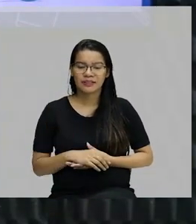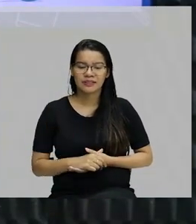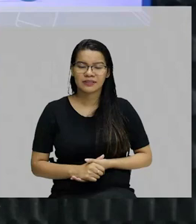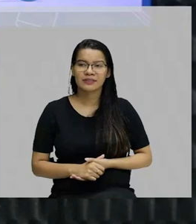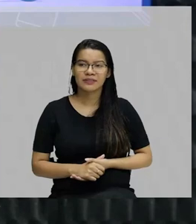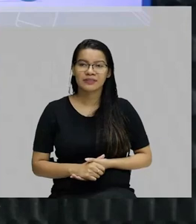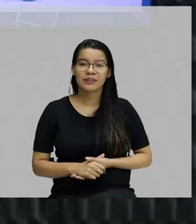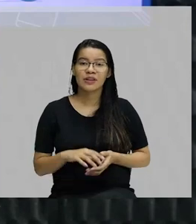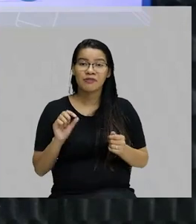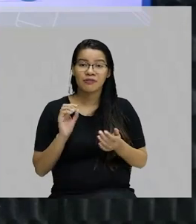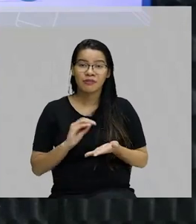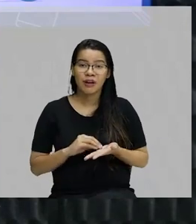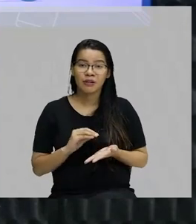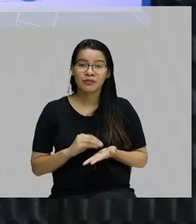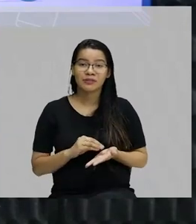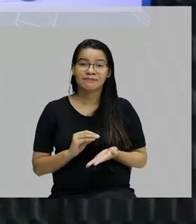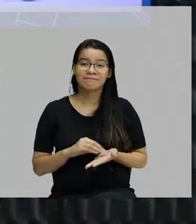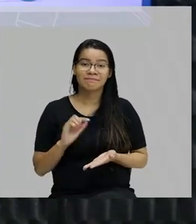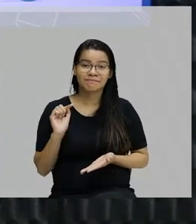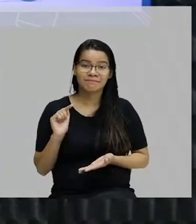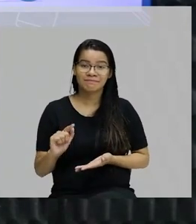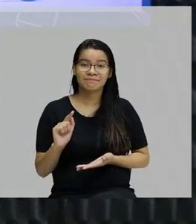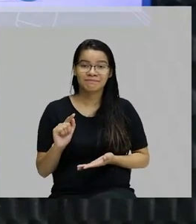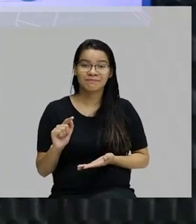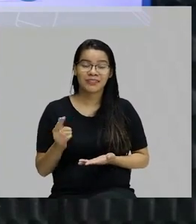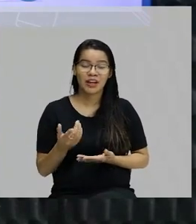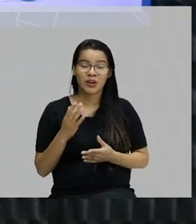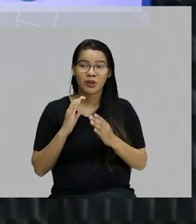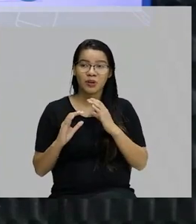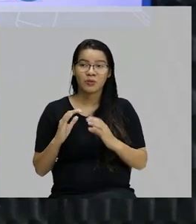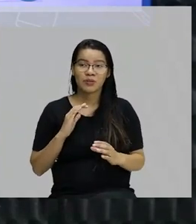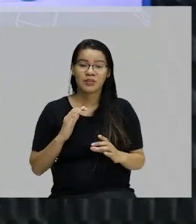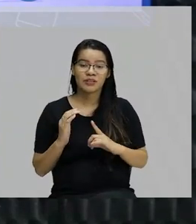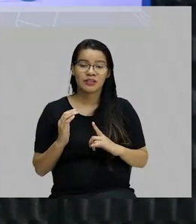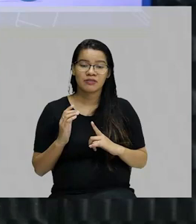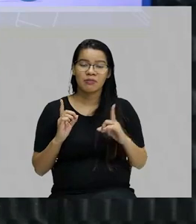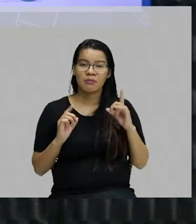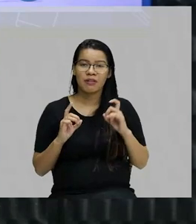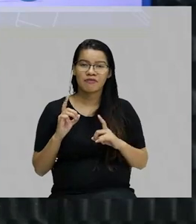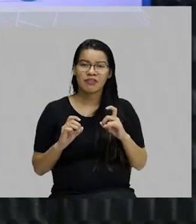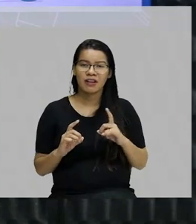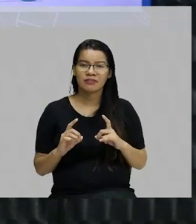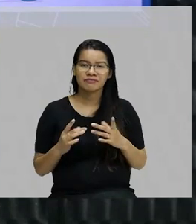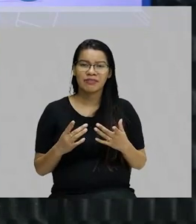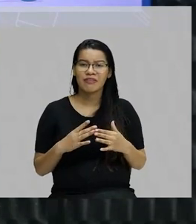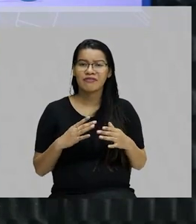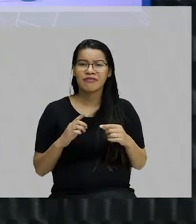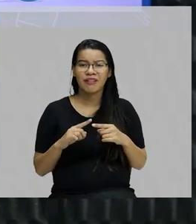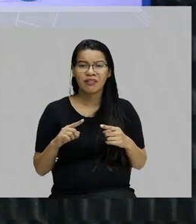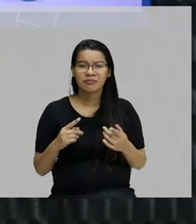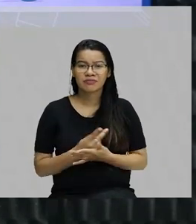de pontuação completamente a comunicação aí ela foi a gente teve um ruído na comunicação não houve a